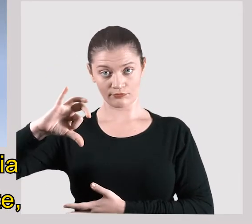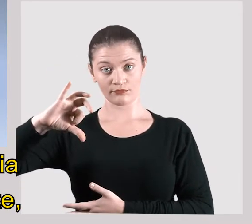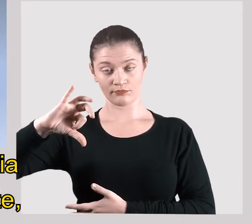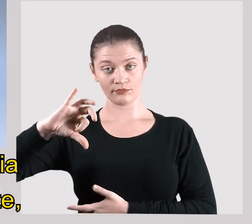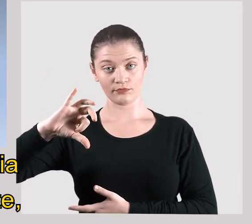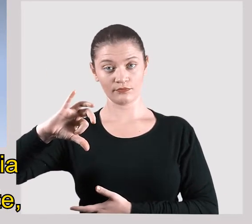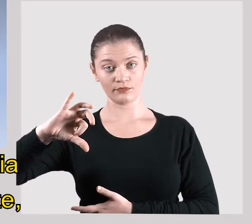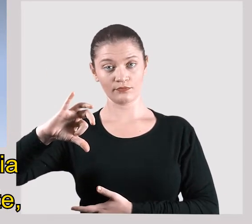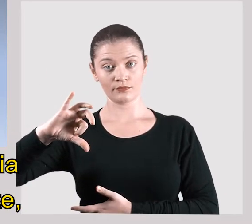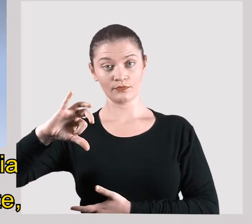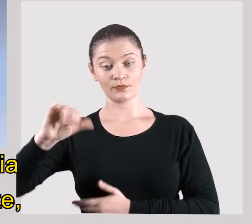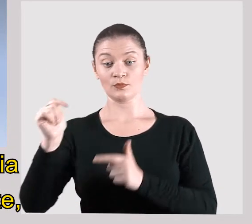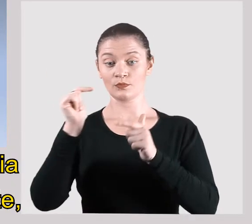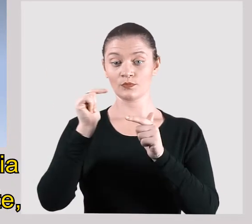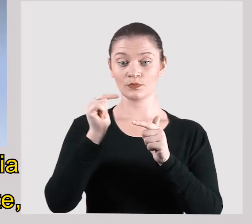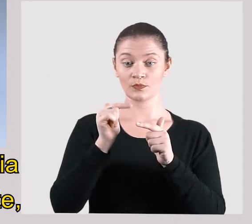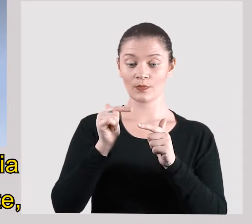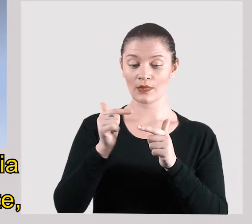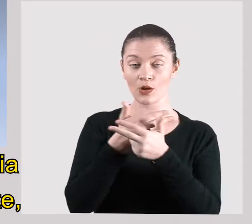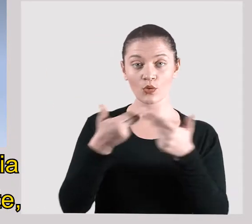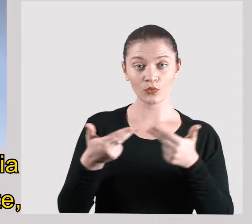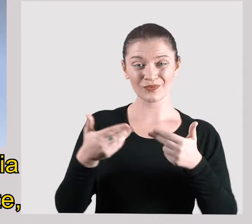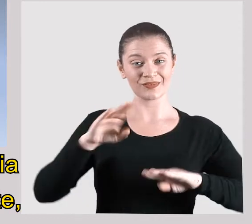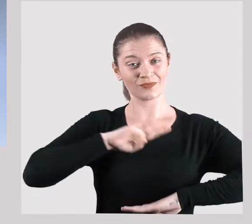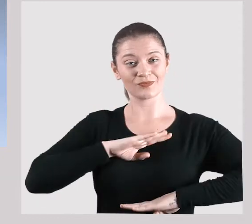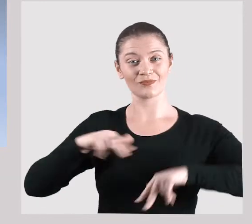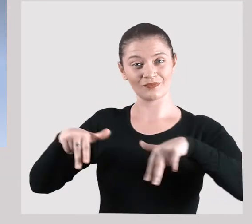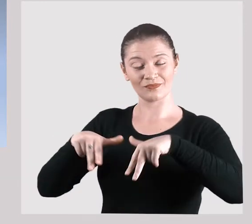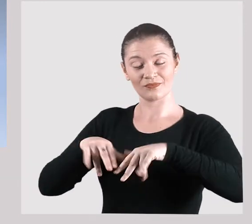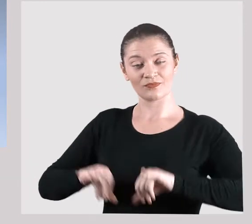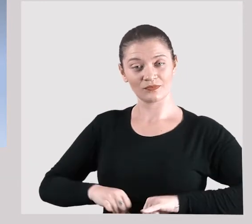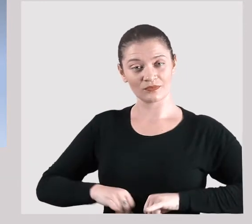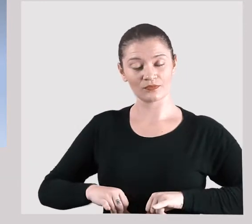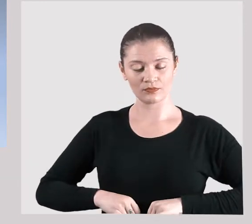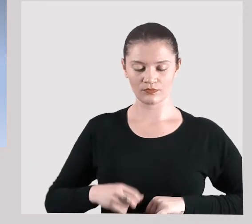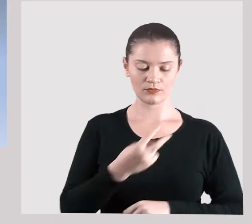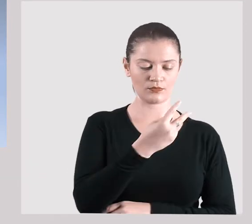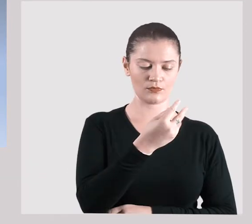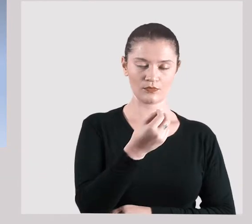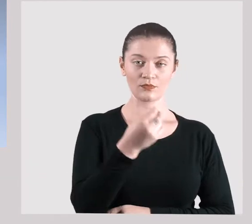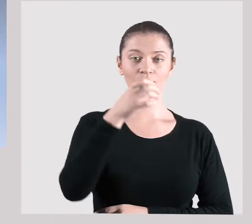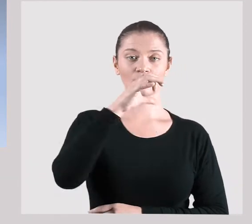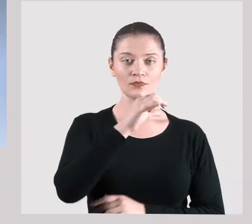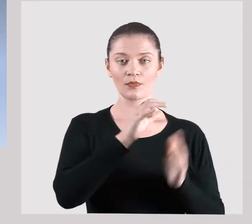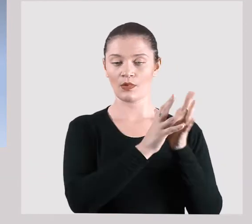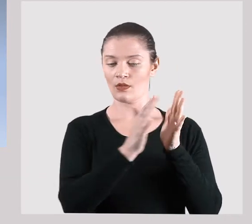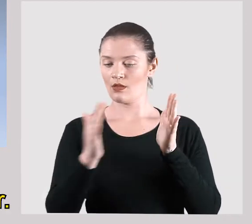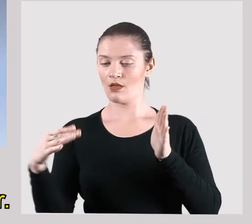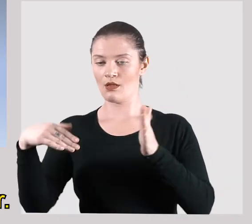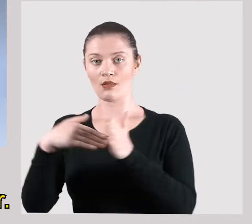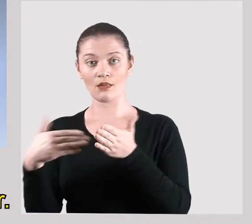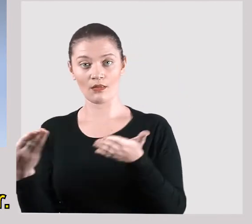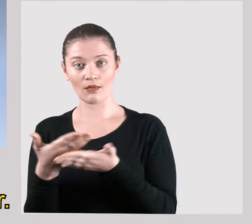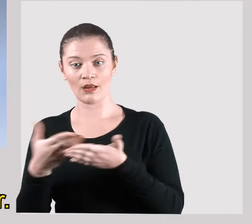A incidência dos casos de disforia de gênero sempre veio constante. E de 2009 para cá houve uma explosão, e